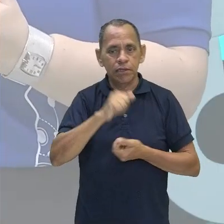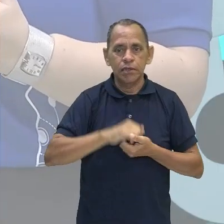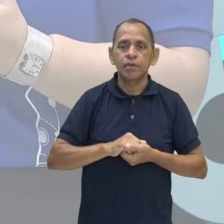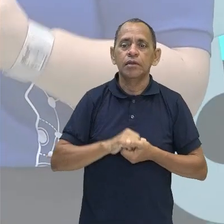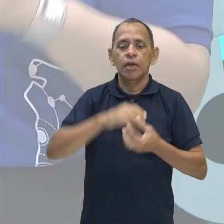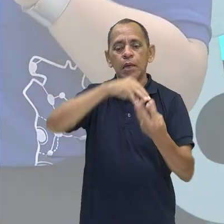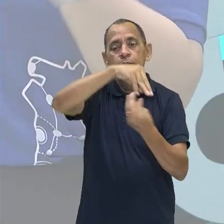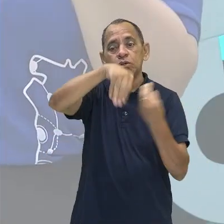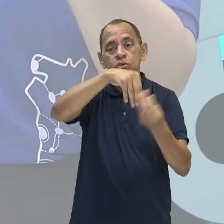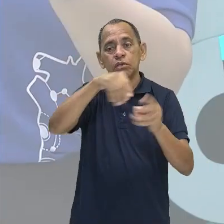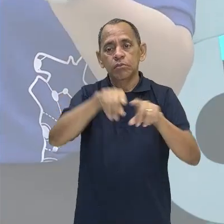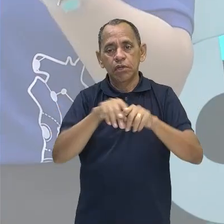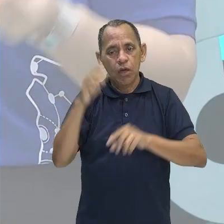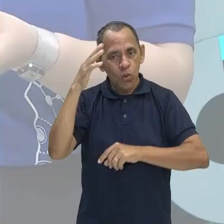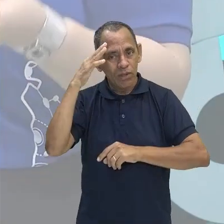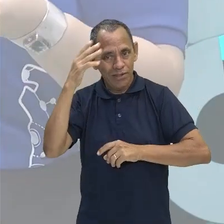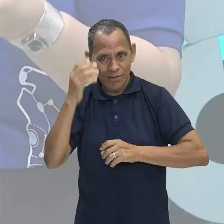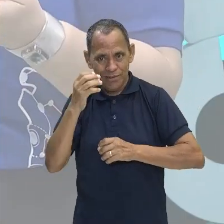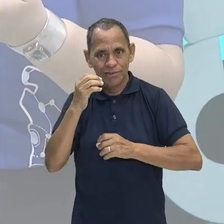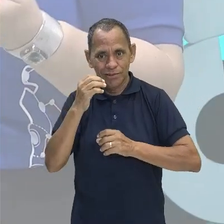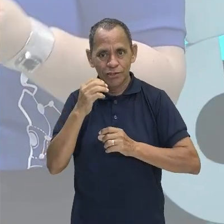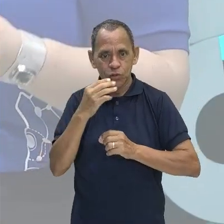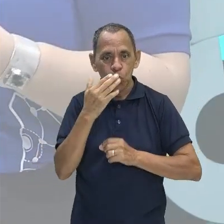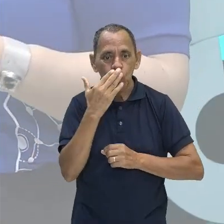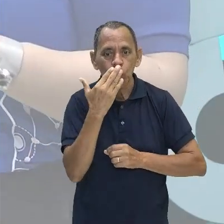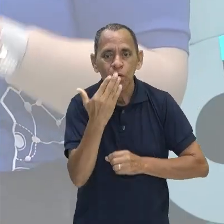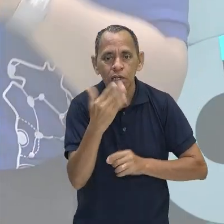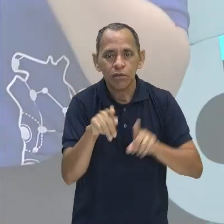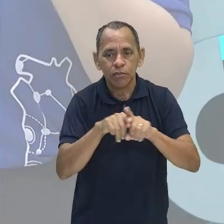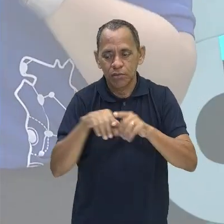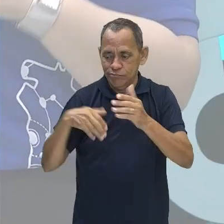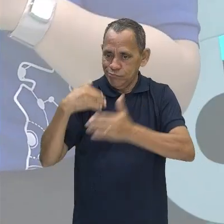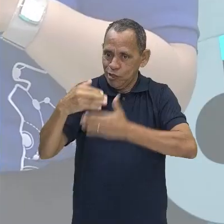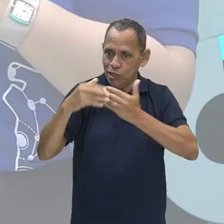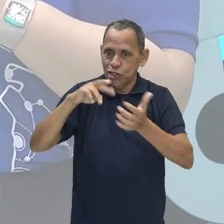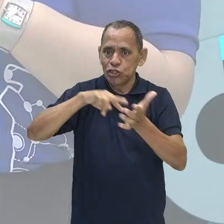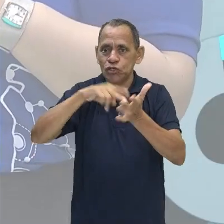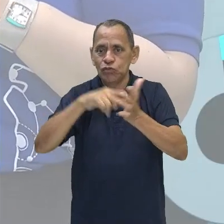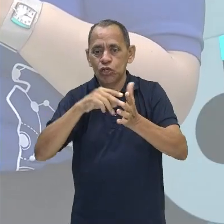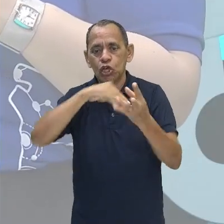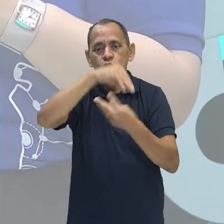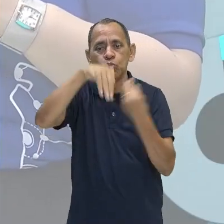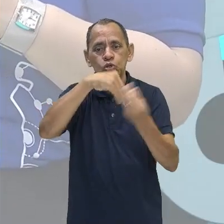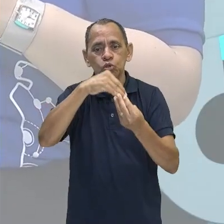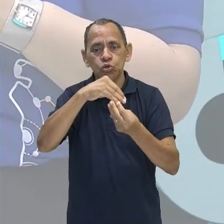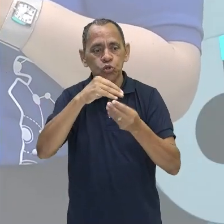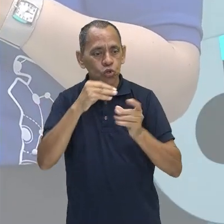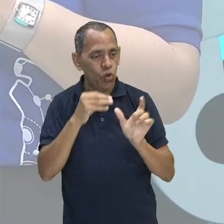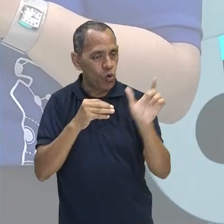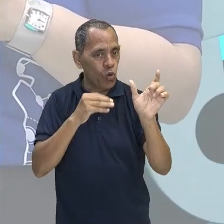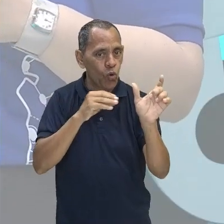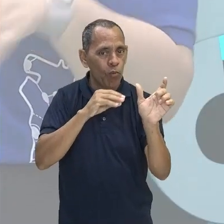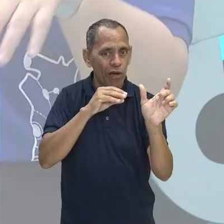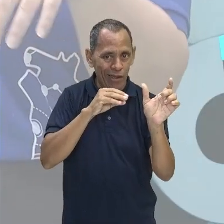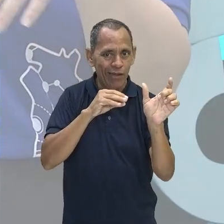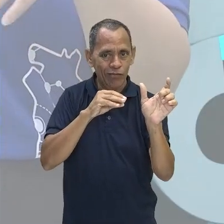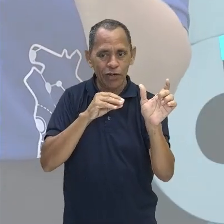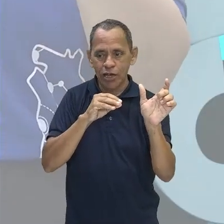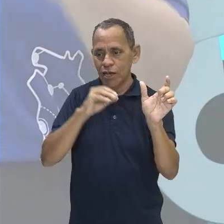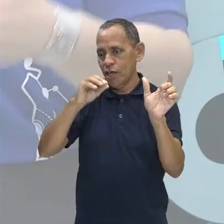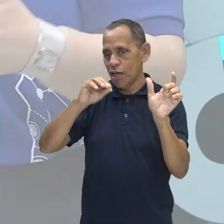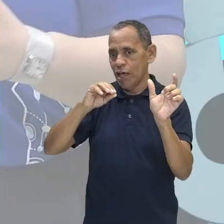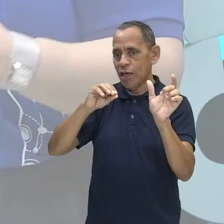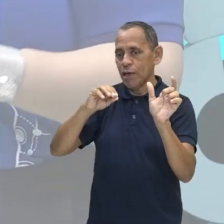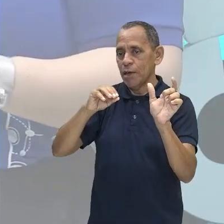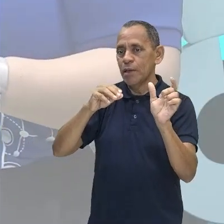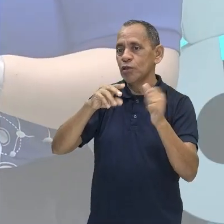linguagem mista ocorre quando eu estou diante de algum processo comunicativo que mistura tanto o verbal quanto o não verbal. E